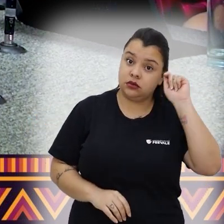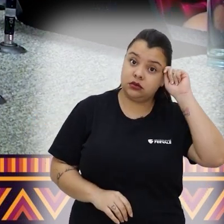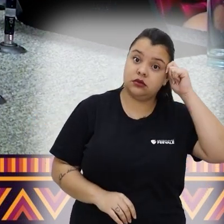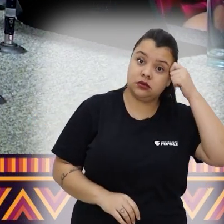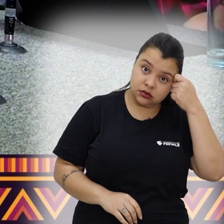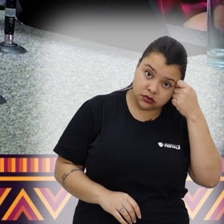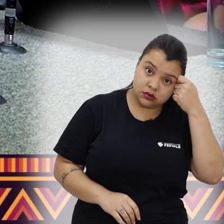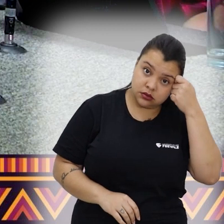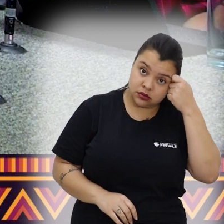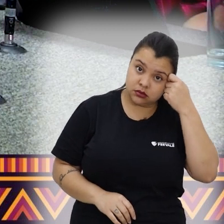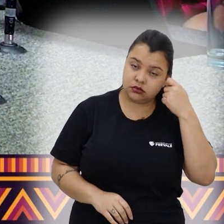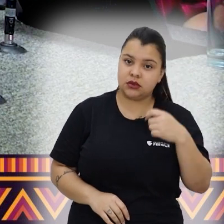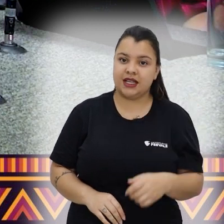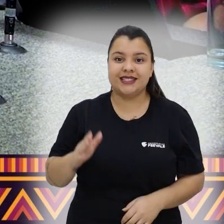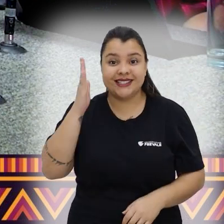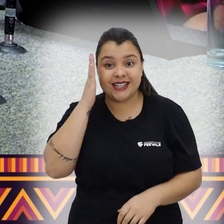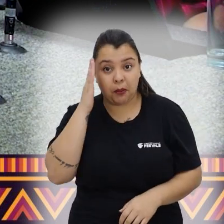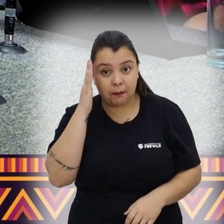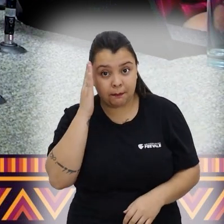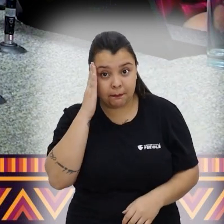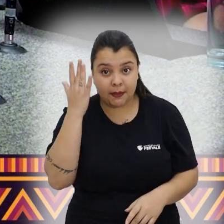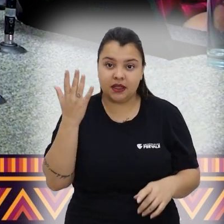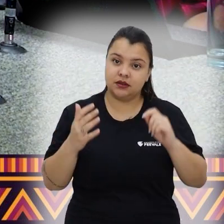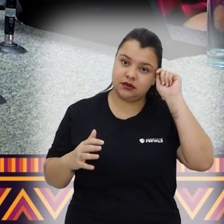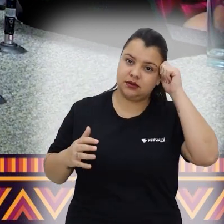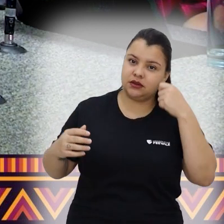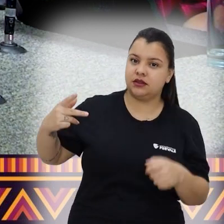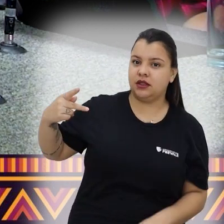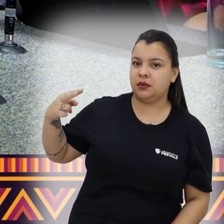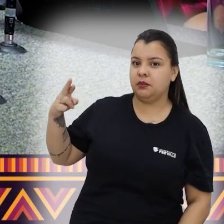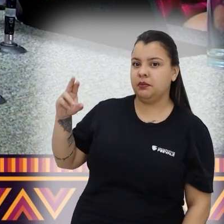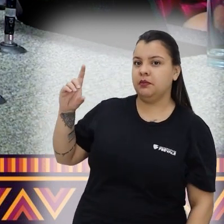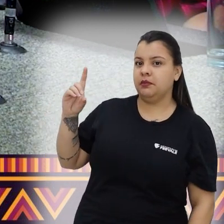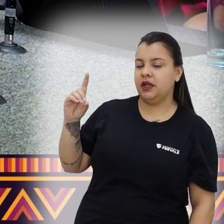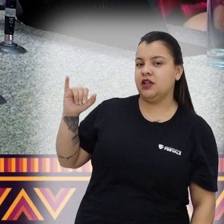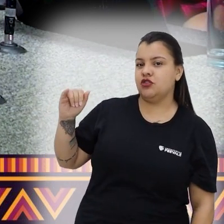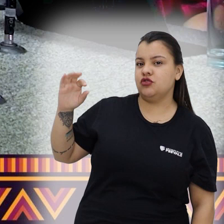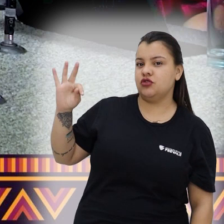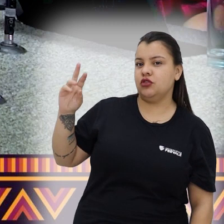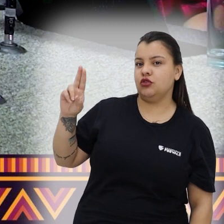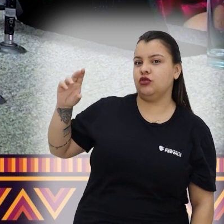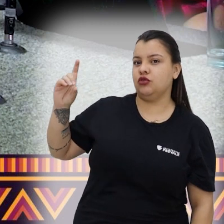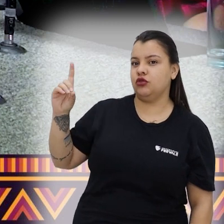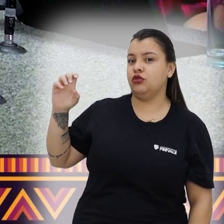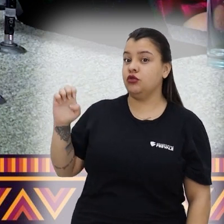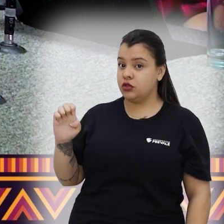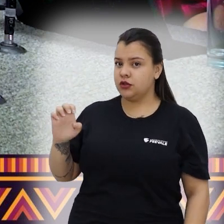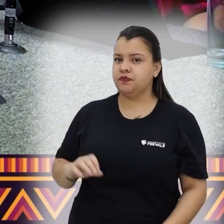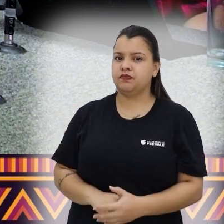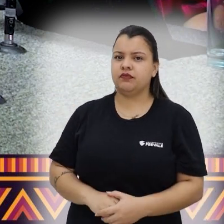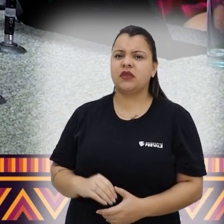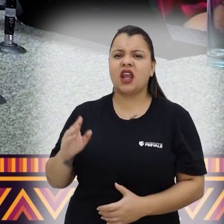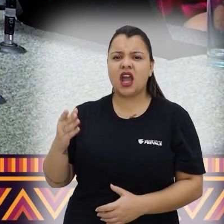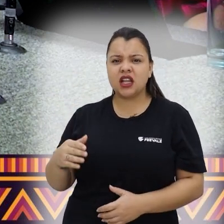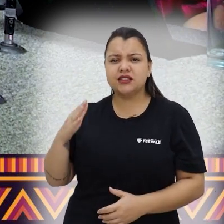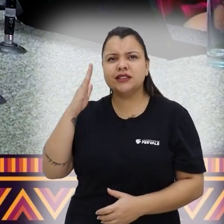e pretitude, se é que pode-se usar esse termo, mas ela já trazia com ela esta